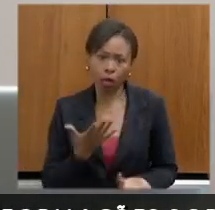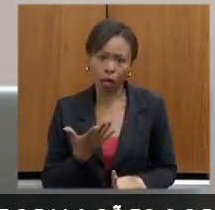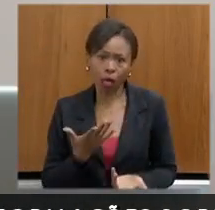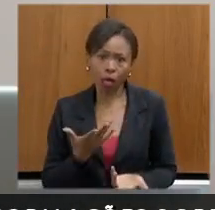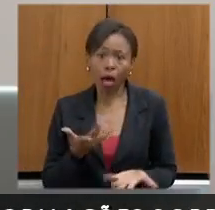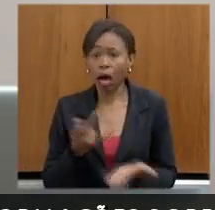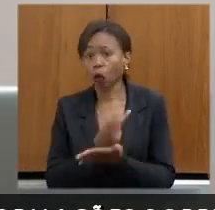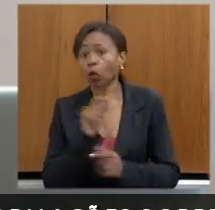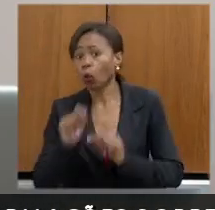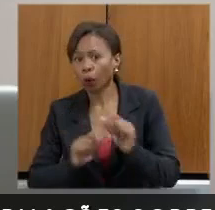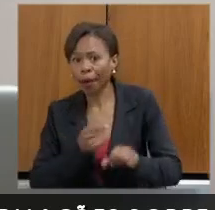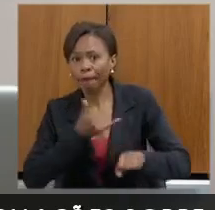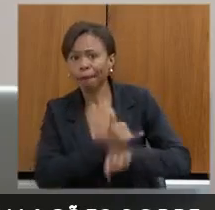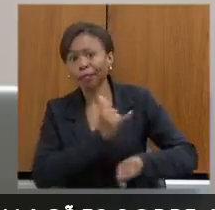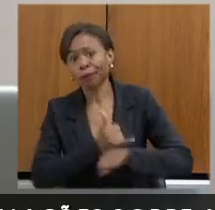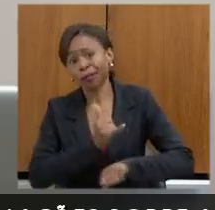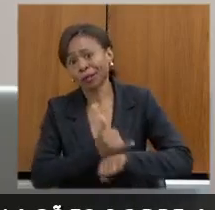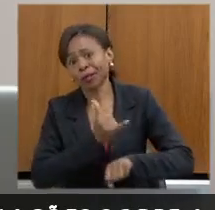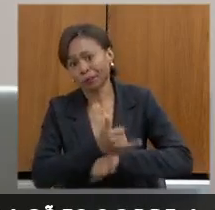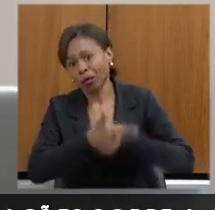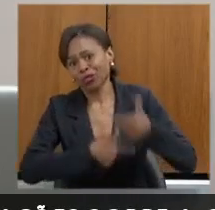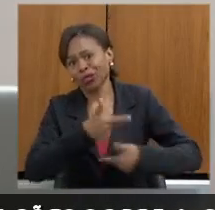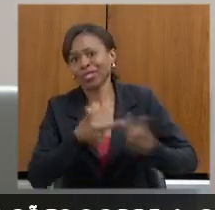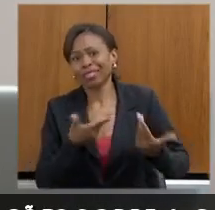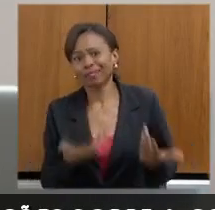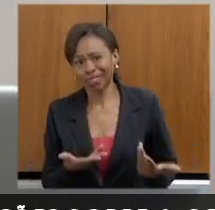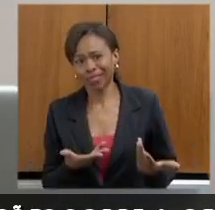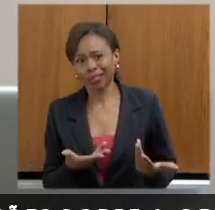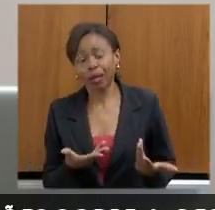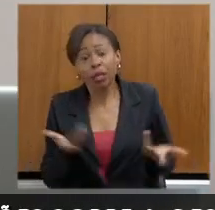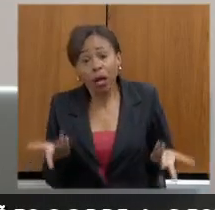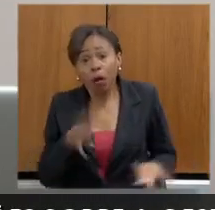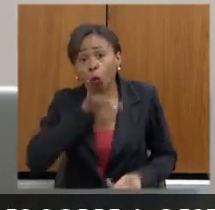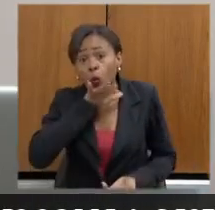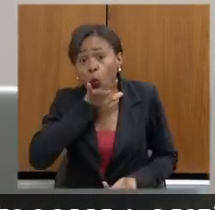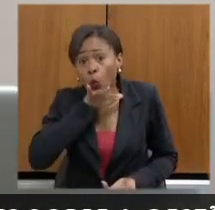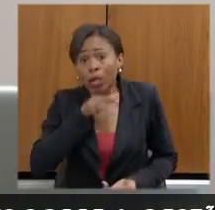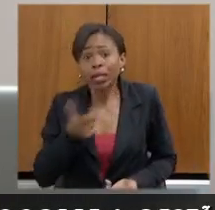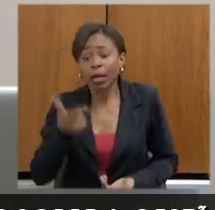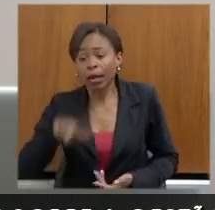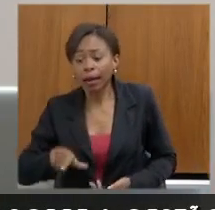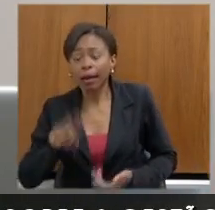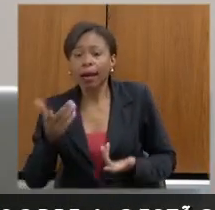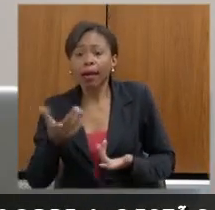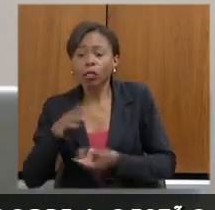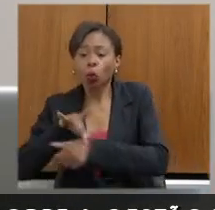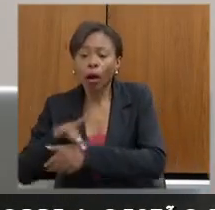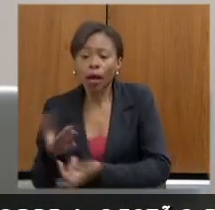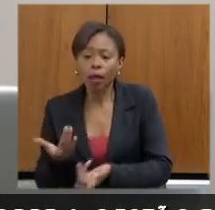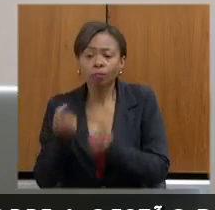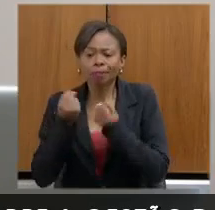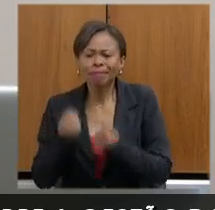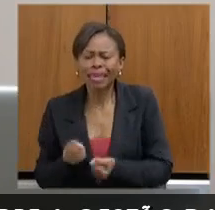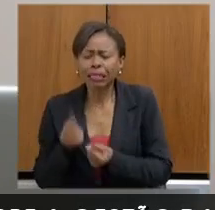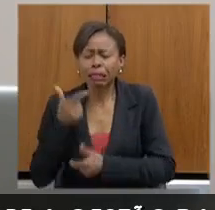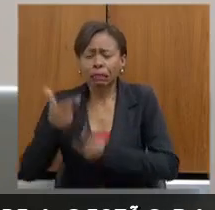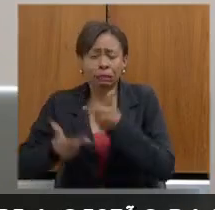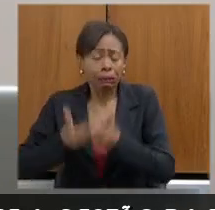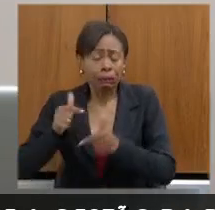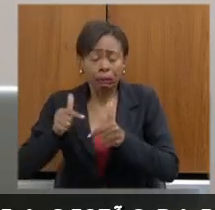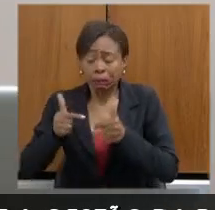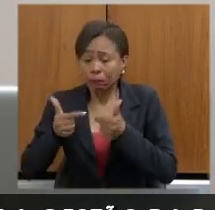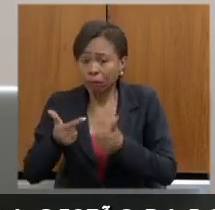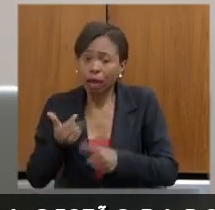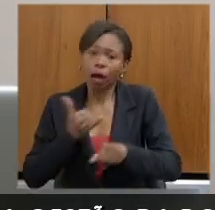absenteísmo as baixas e isso é um círculo ruim o ciclo vicioso ruim para a Nossa tropa do Corpo de Bombeiros